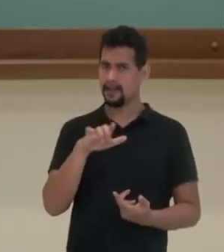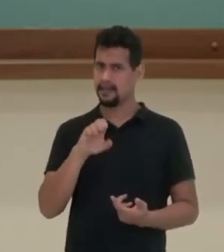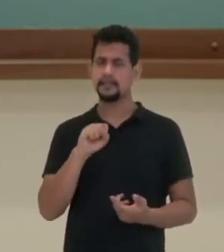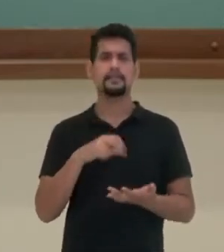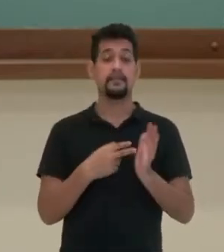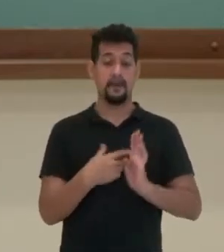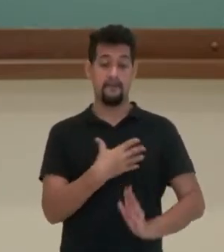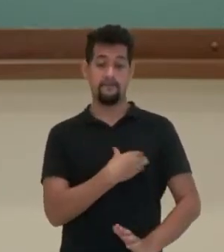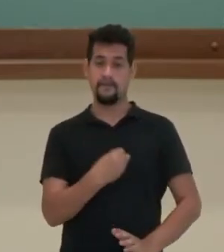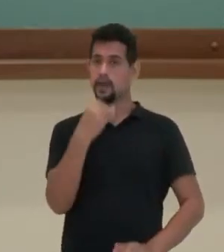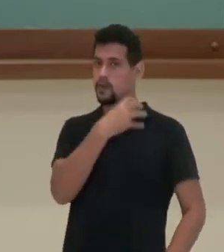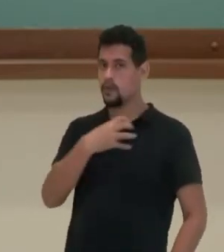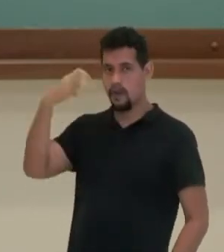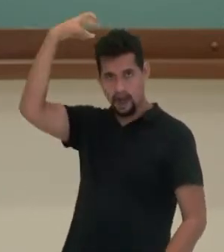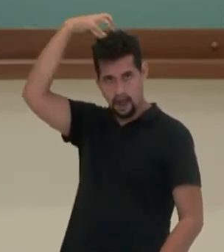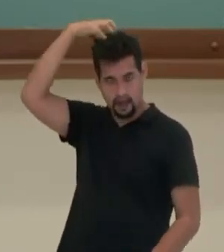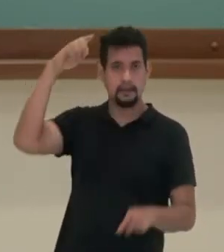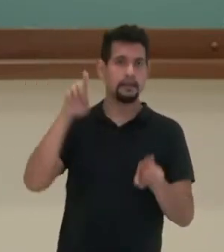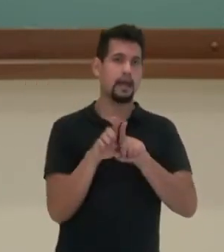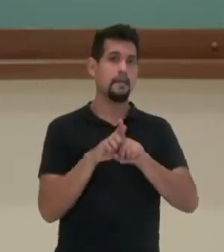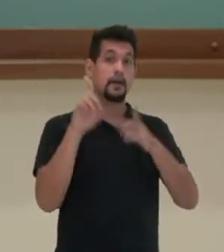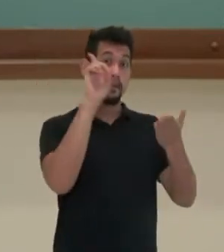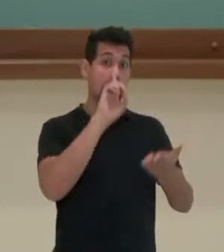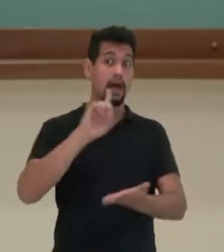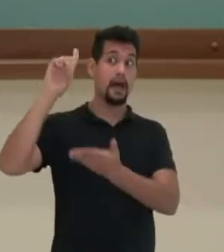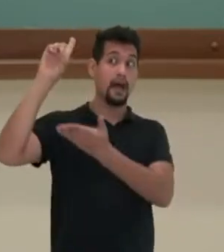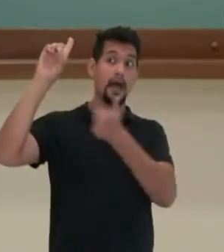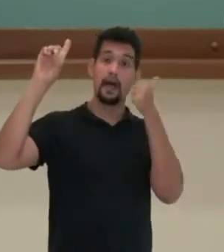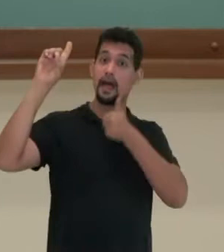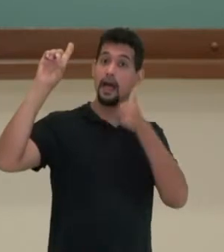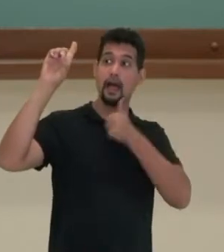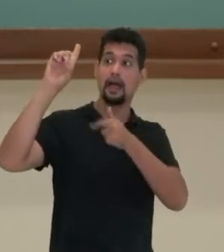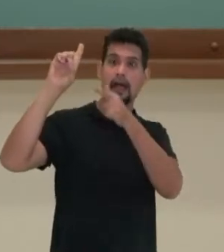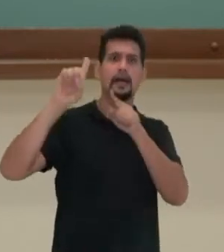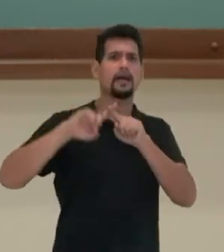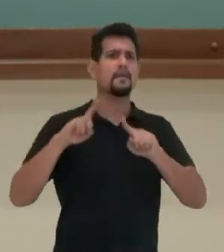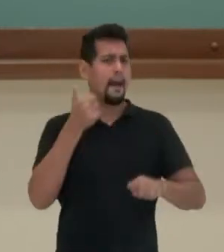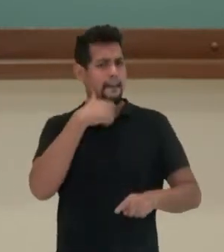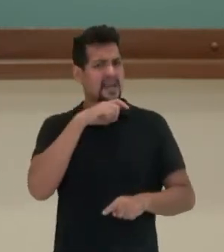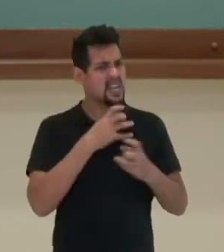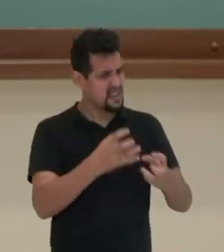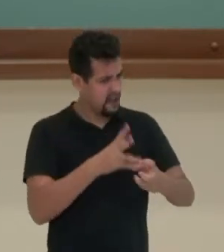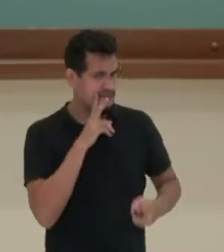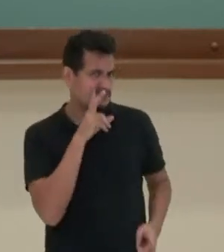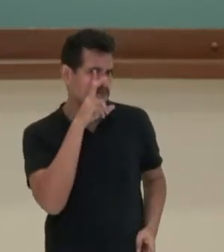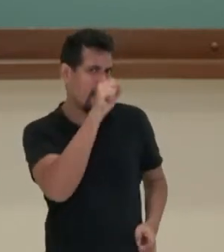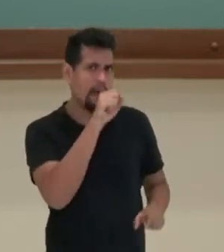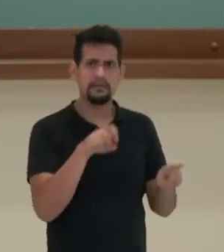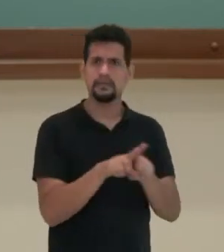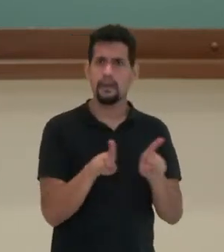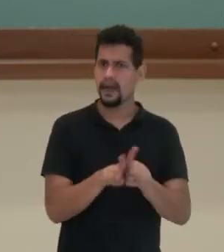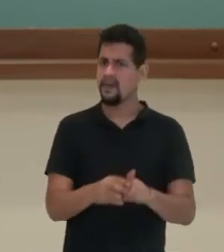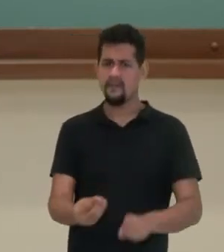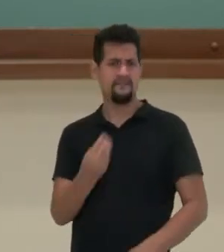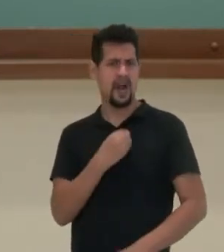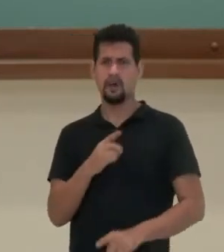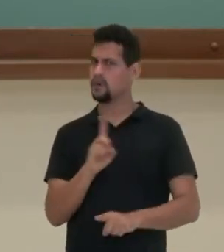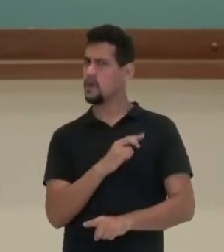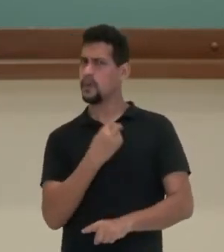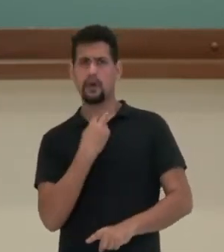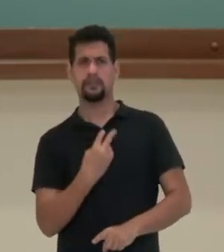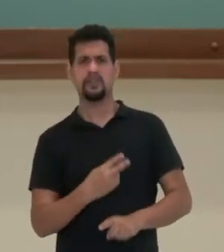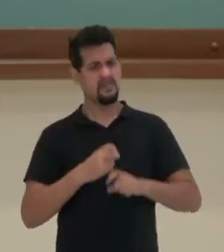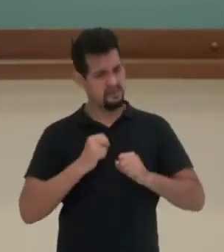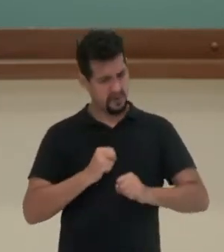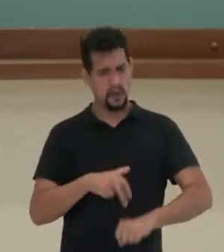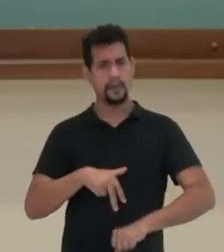de um rei e de uma deusa, e a mãe dele queria que ele fosse forte e fosse invulnerável. Então o que ela fez?